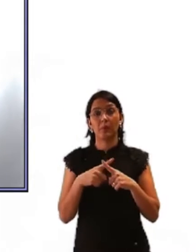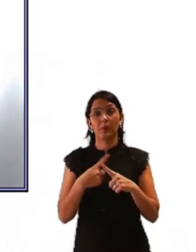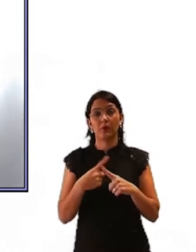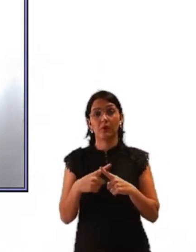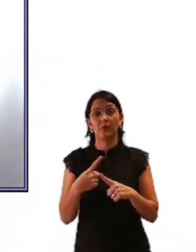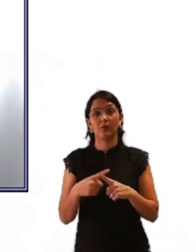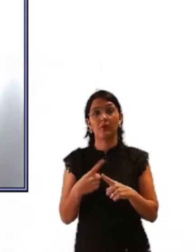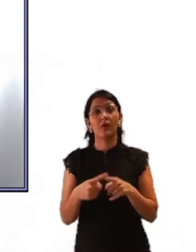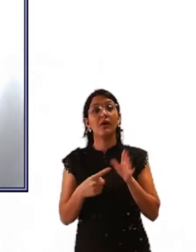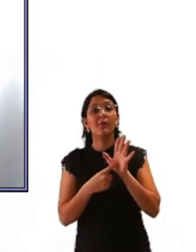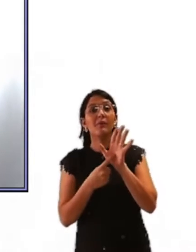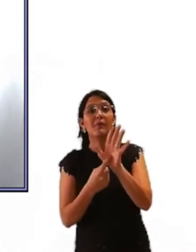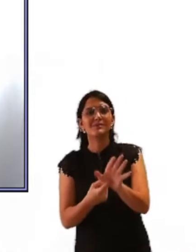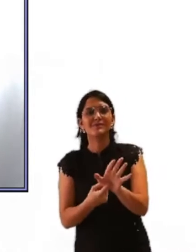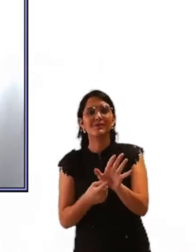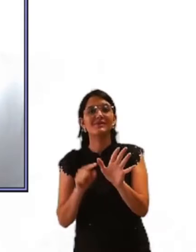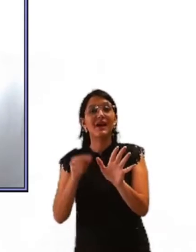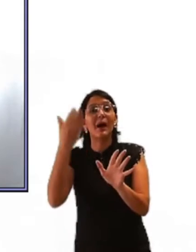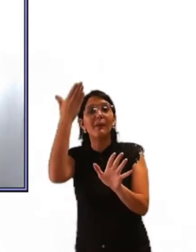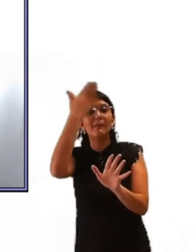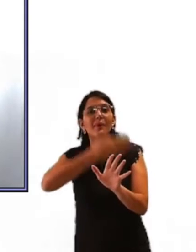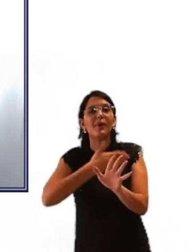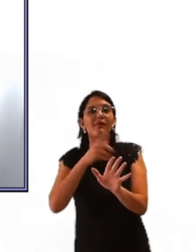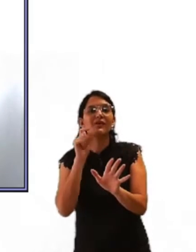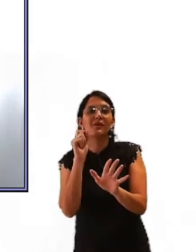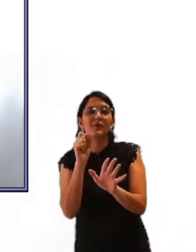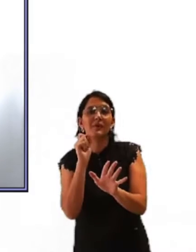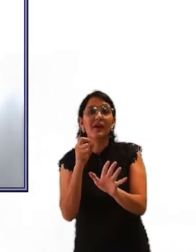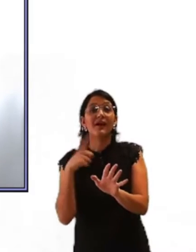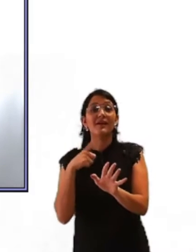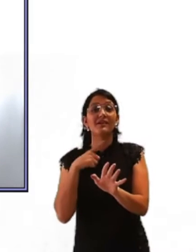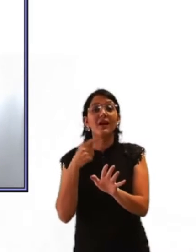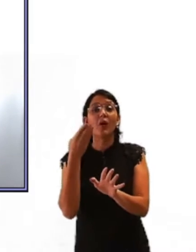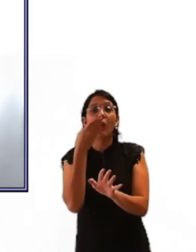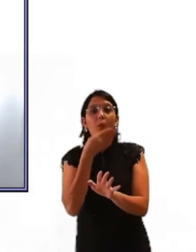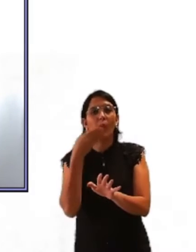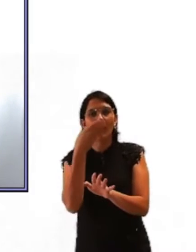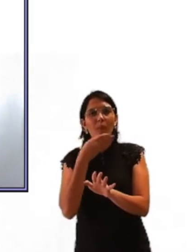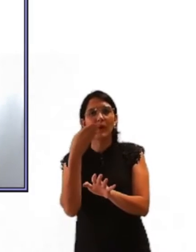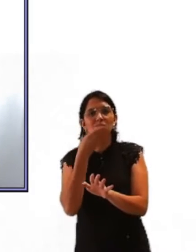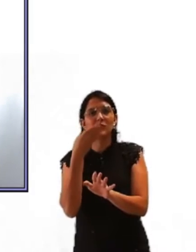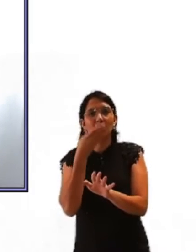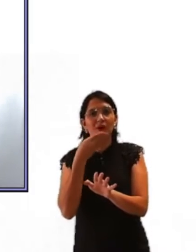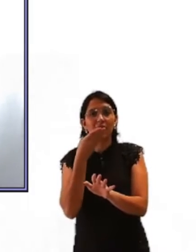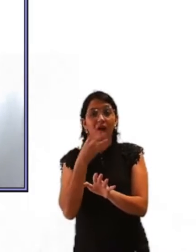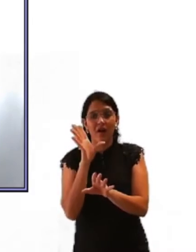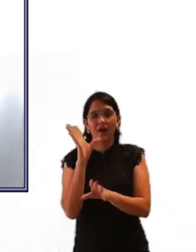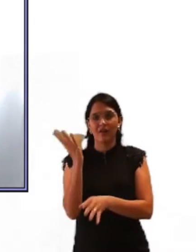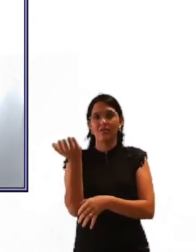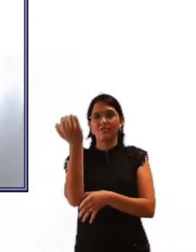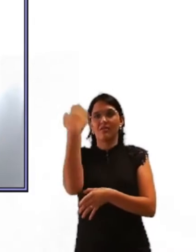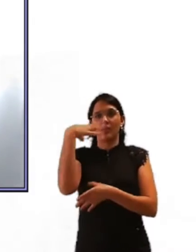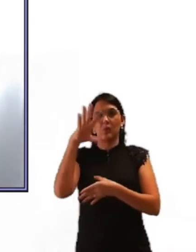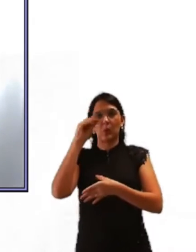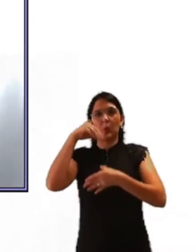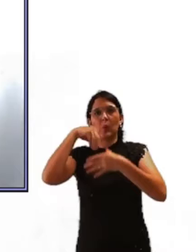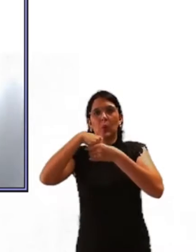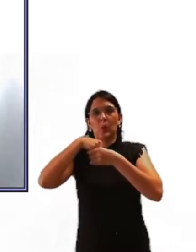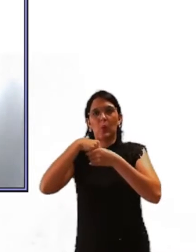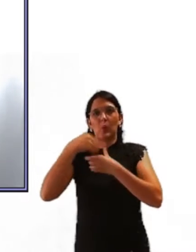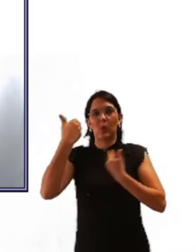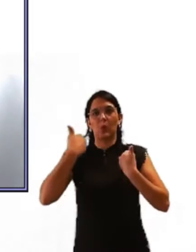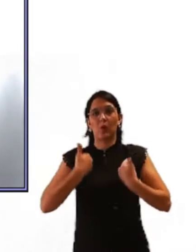foi demonstrado, né, que a glicose, que é o açúcar, uma vez que ele entra no corpo e cai na corrente sanguínea, ele